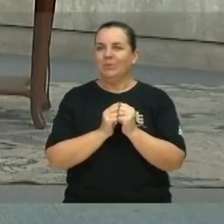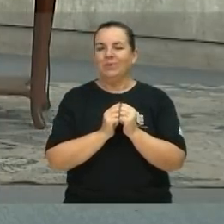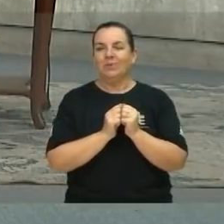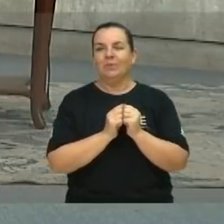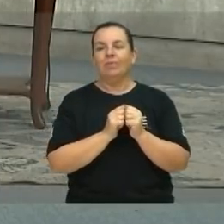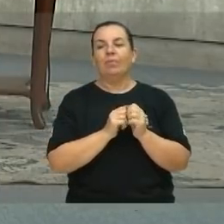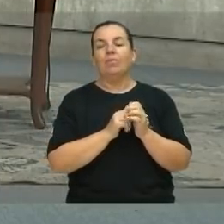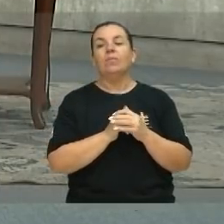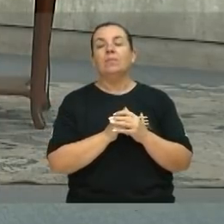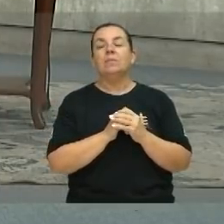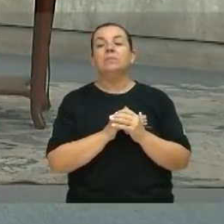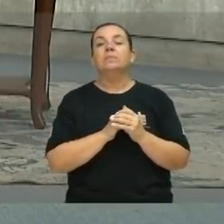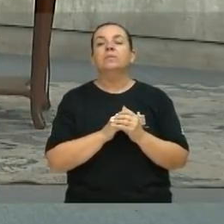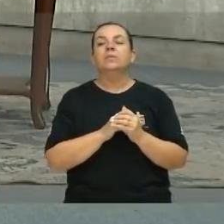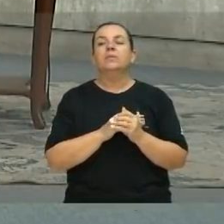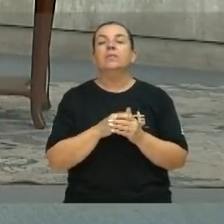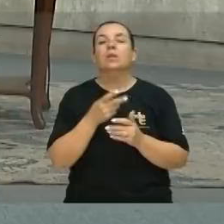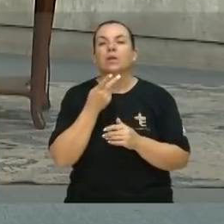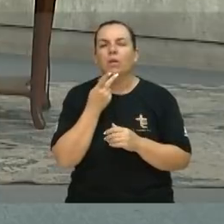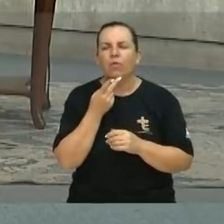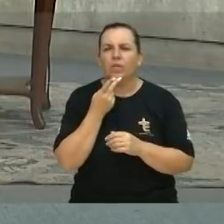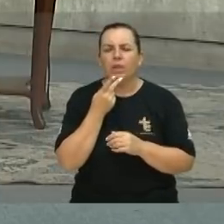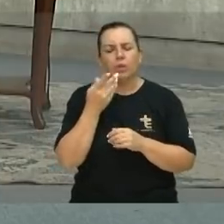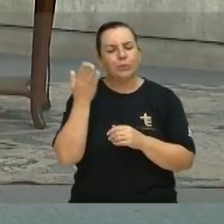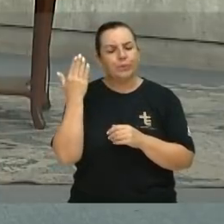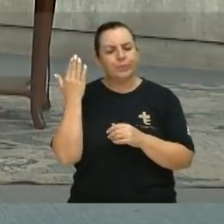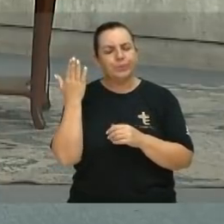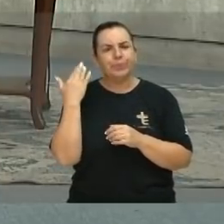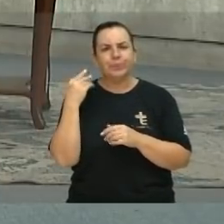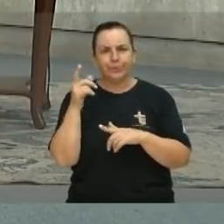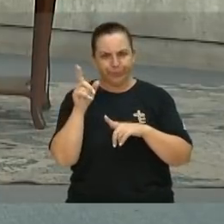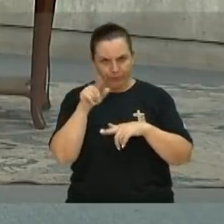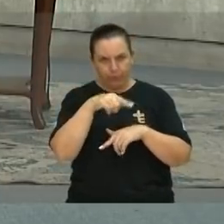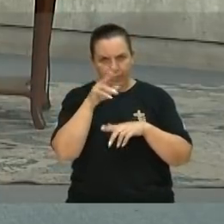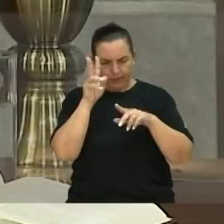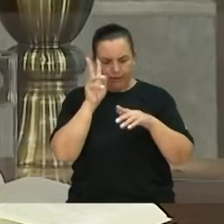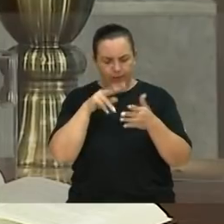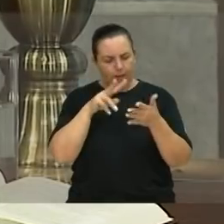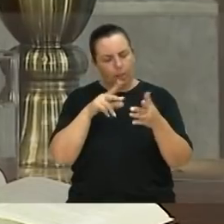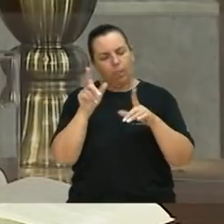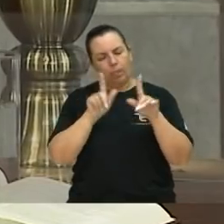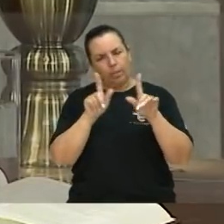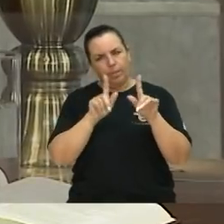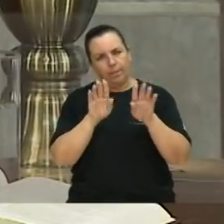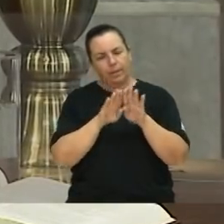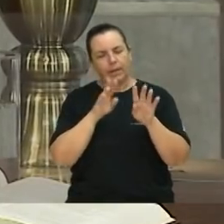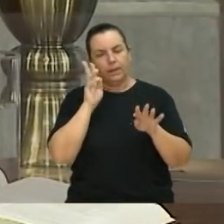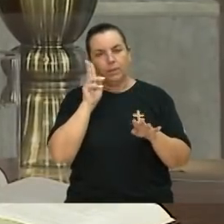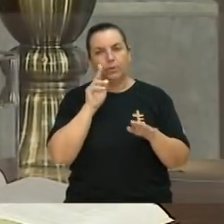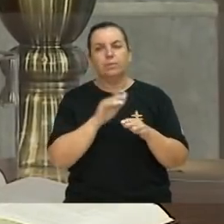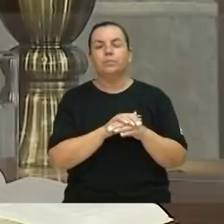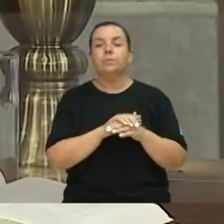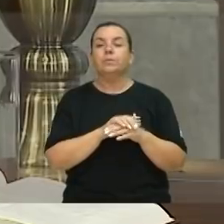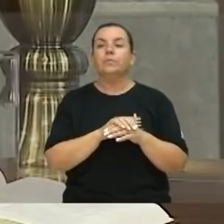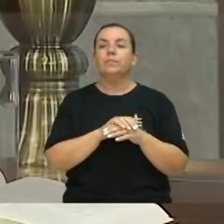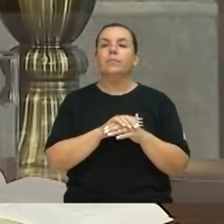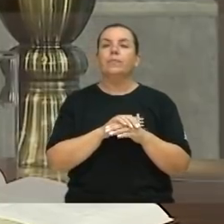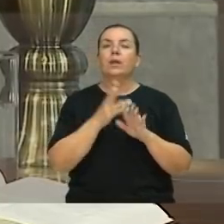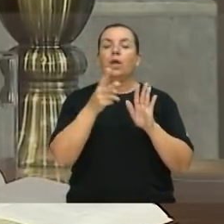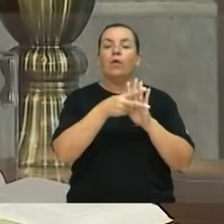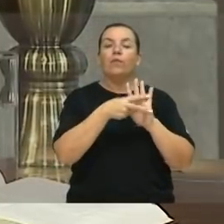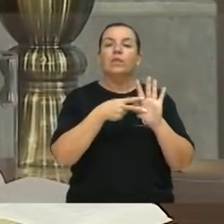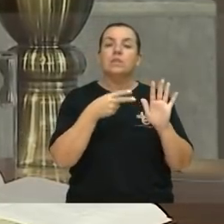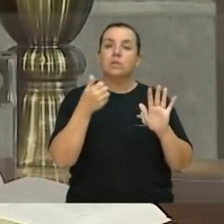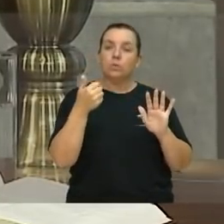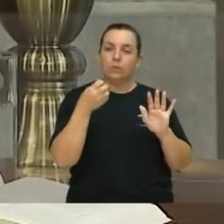eu estava a falar william se você lembra bem e o telespectador também pode ser recordar estávamos lá no